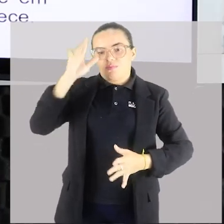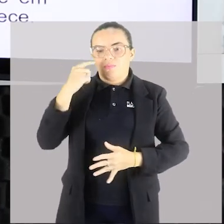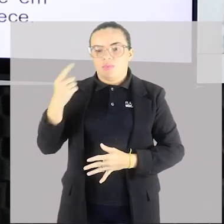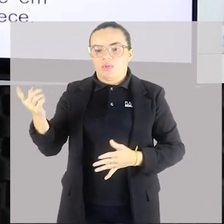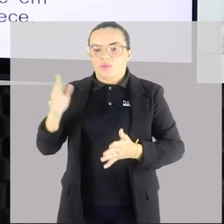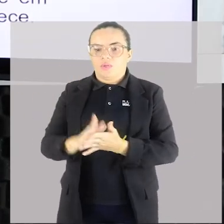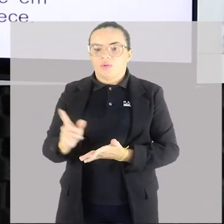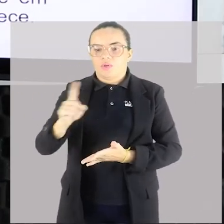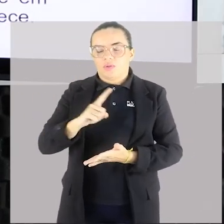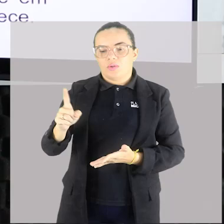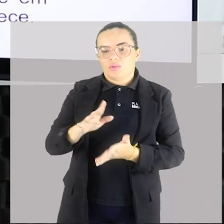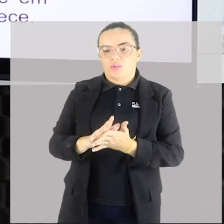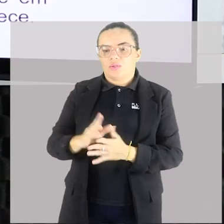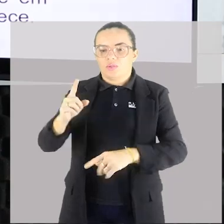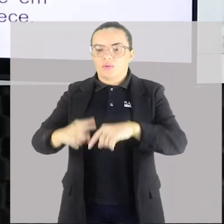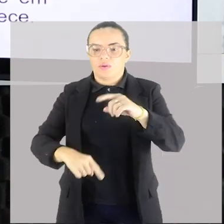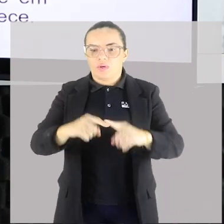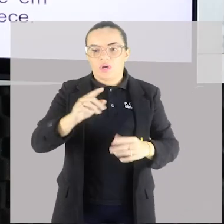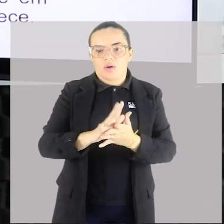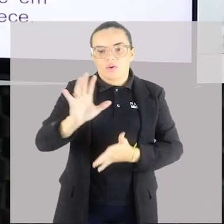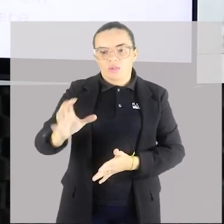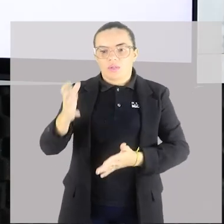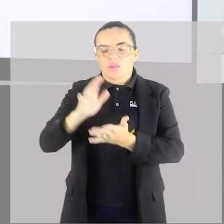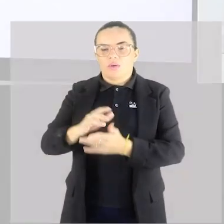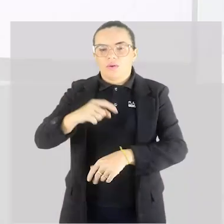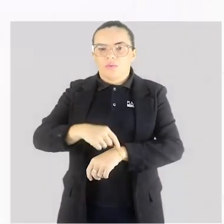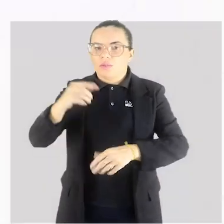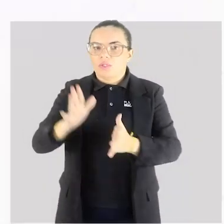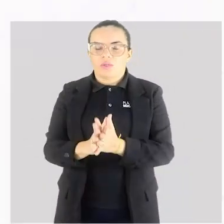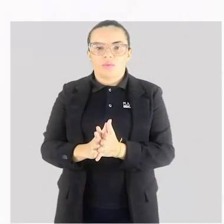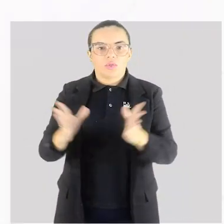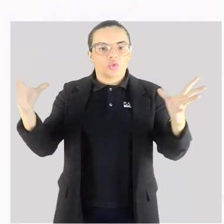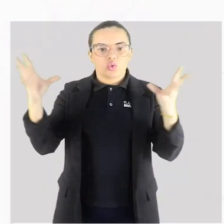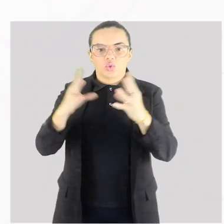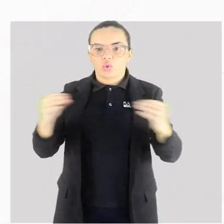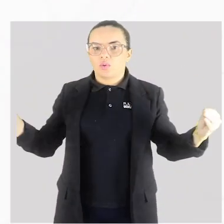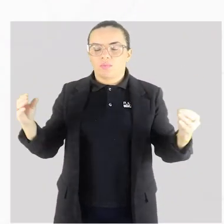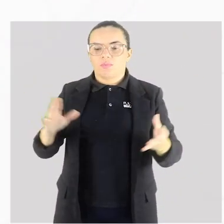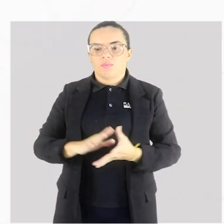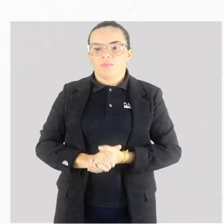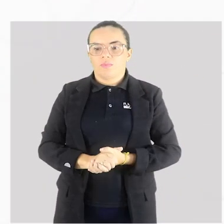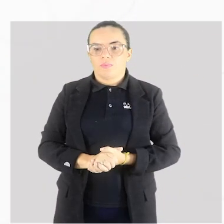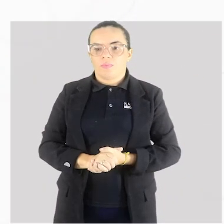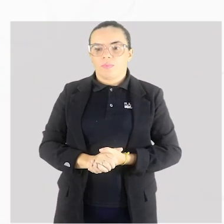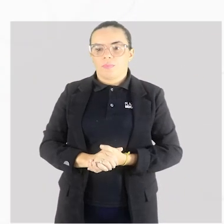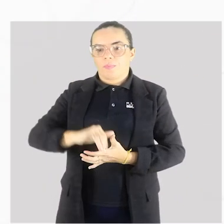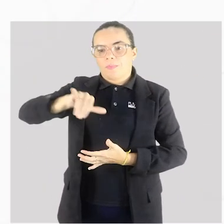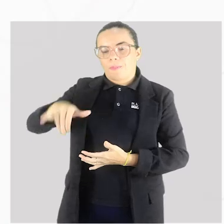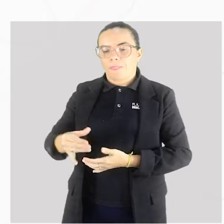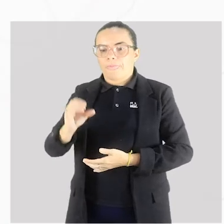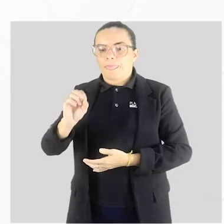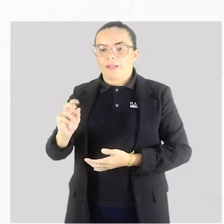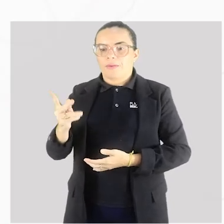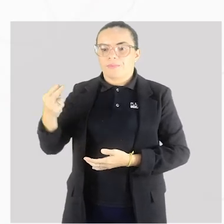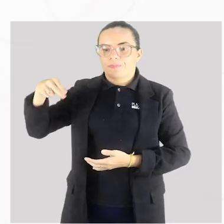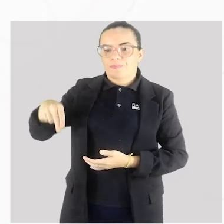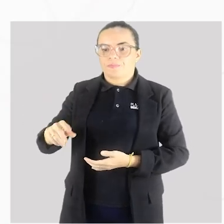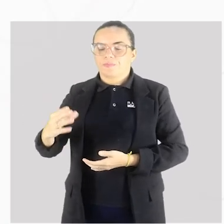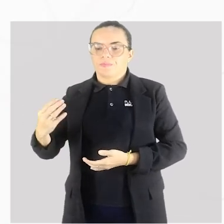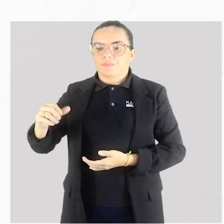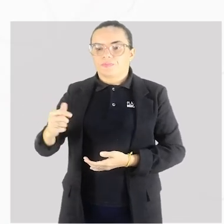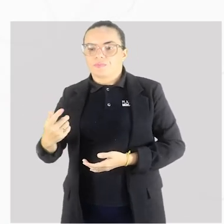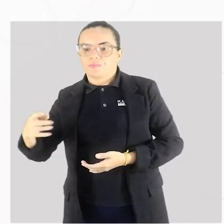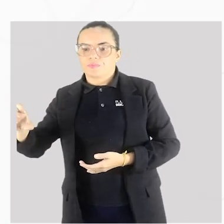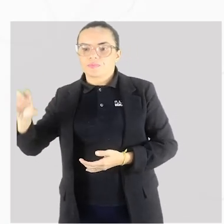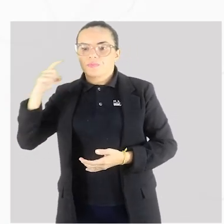materiais, acontece no momento e no local e depois desaparece. John Cage, ele utilizava essa movimentação junto